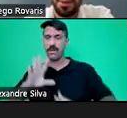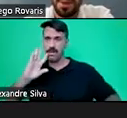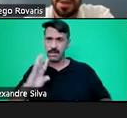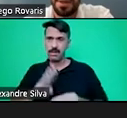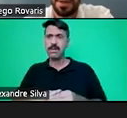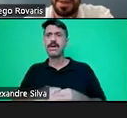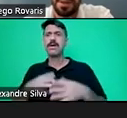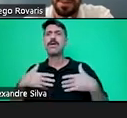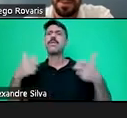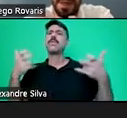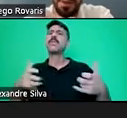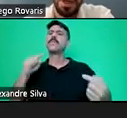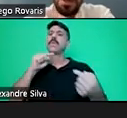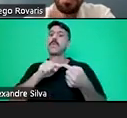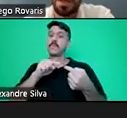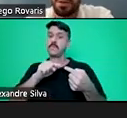o